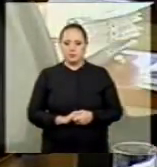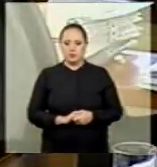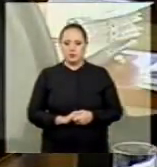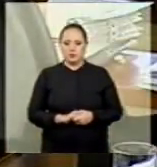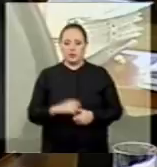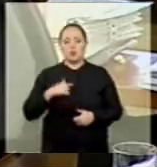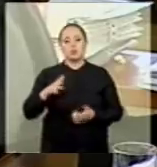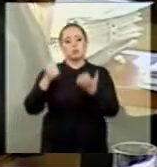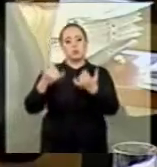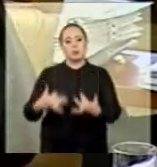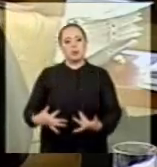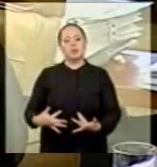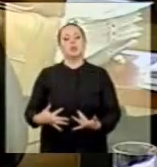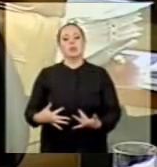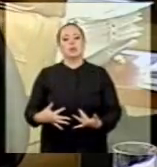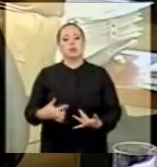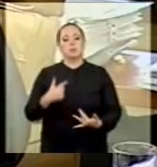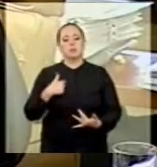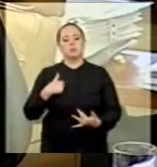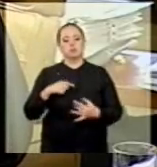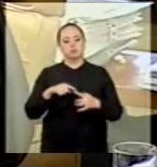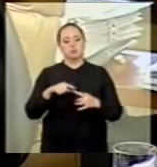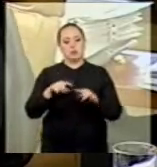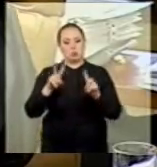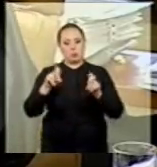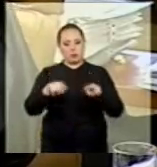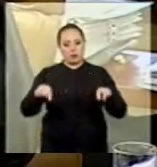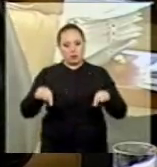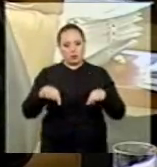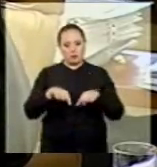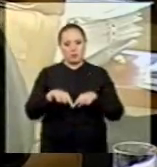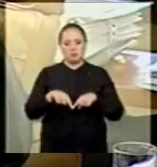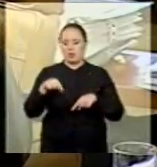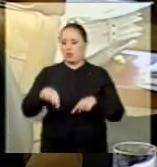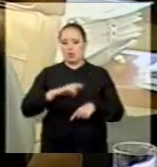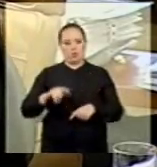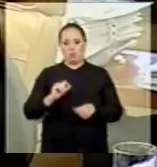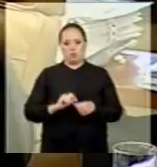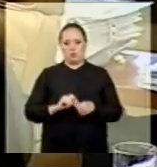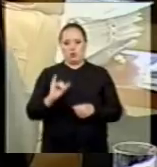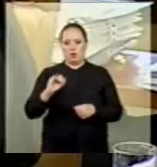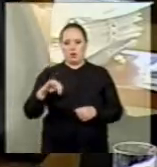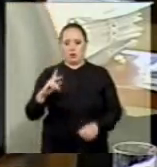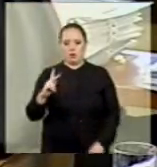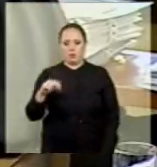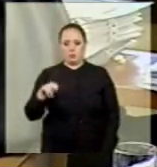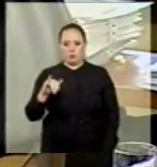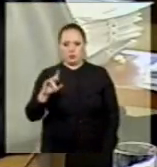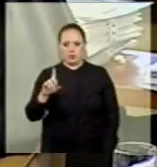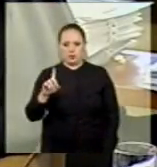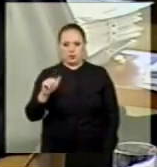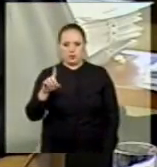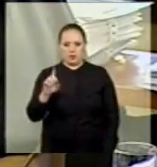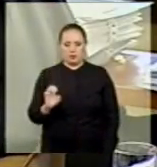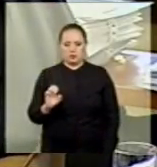Vossa Excelência que citei, porque fui revisor de Vossa Excelência, não pratica impunidade, não é leniente nas